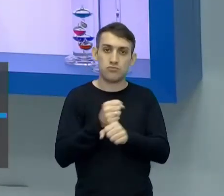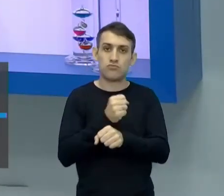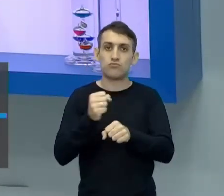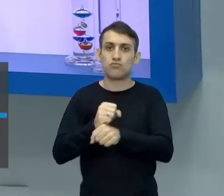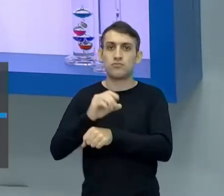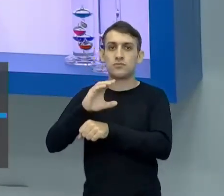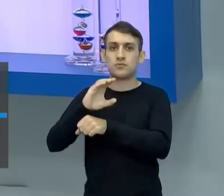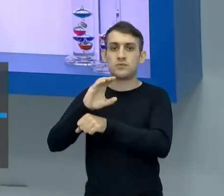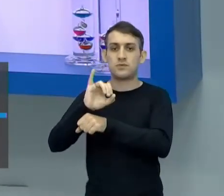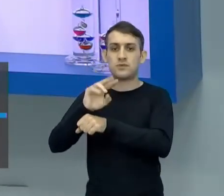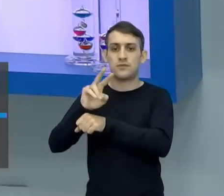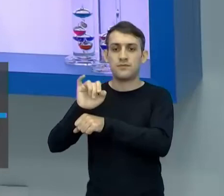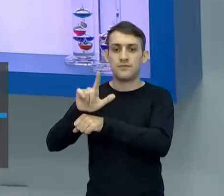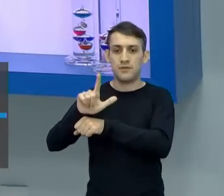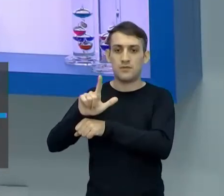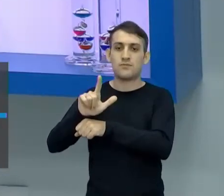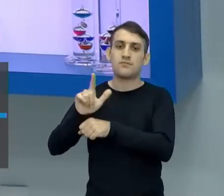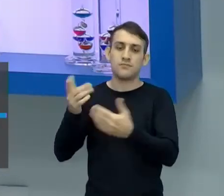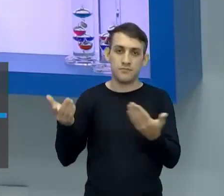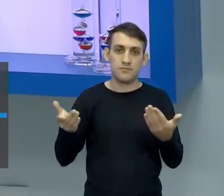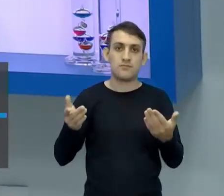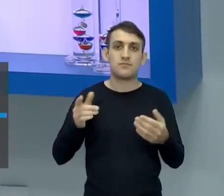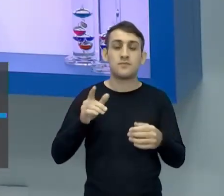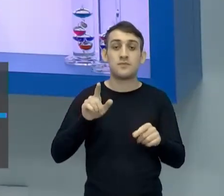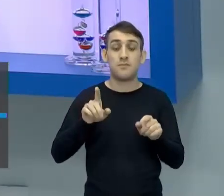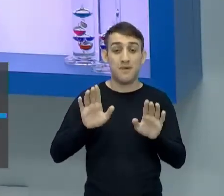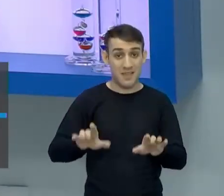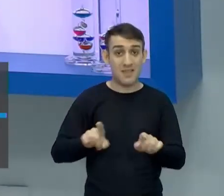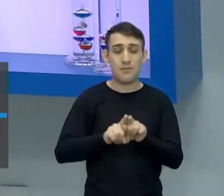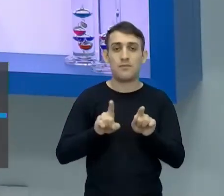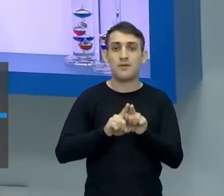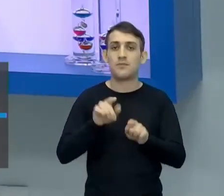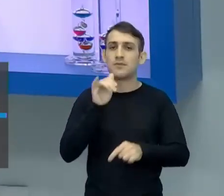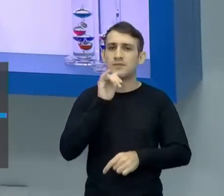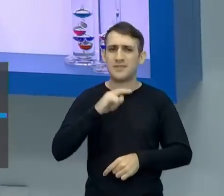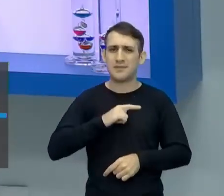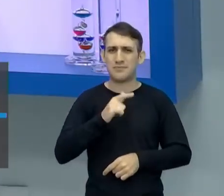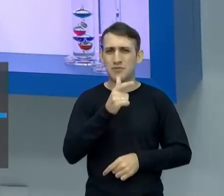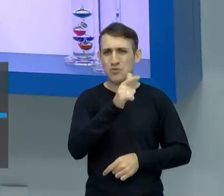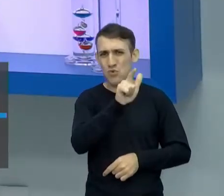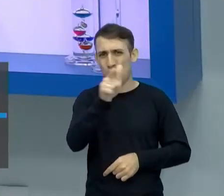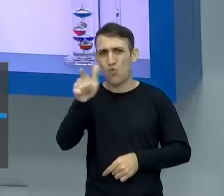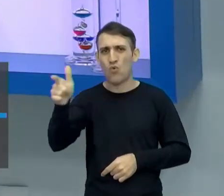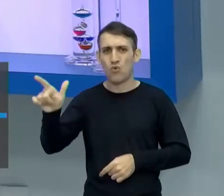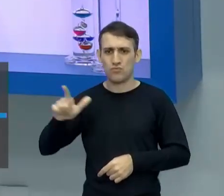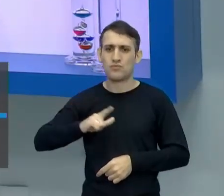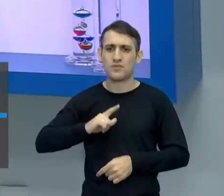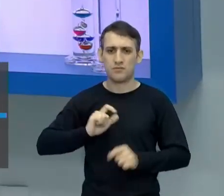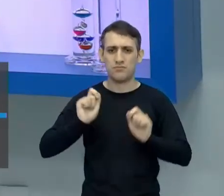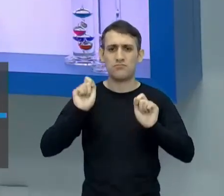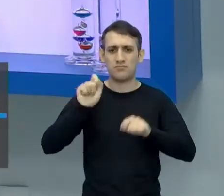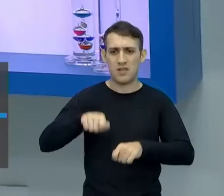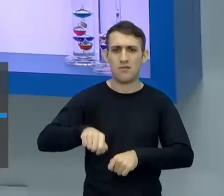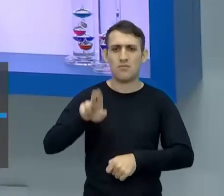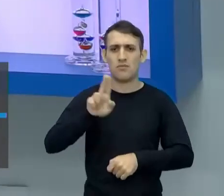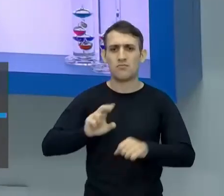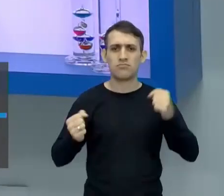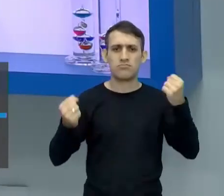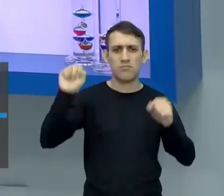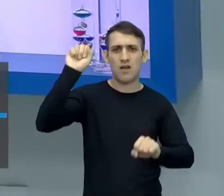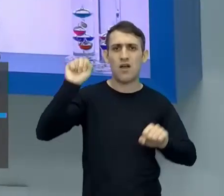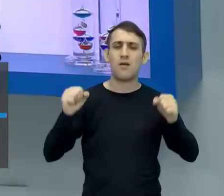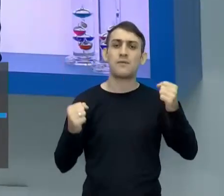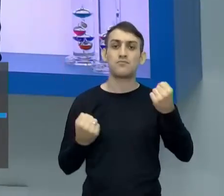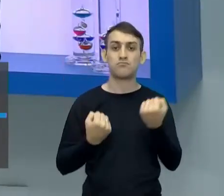né? Por exemplo, no tijolo, mas também tem em outras aí aplicações na indústria, nos